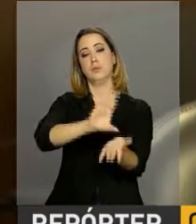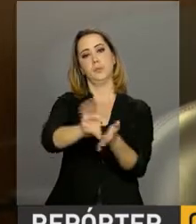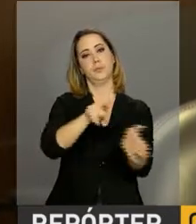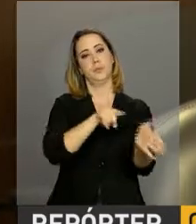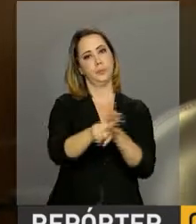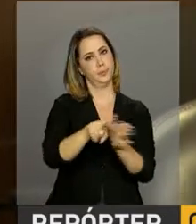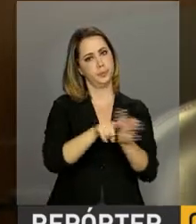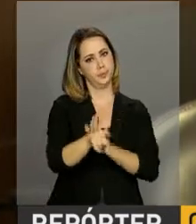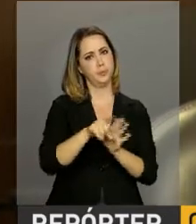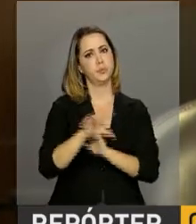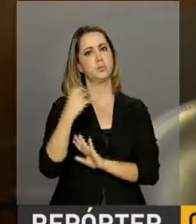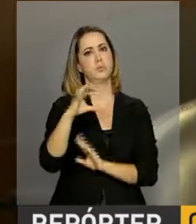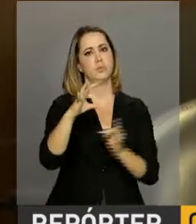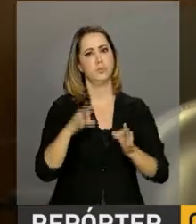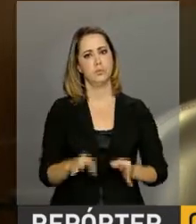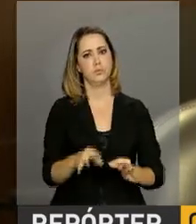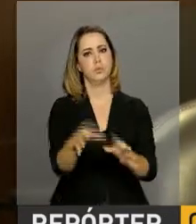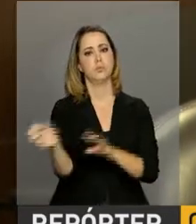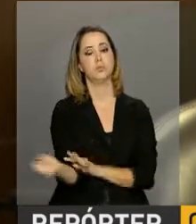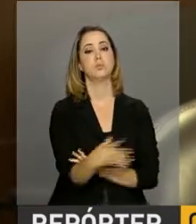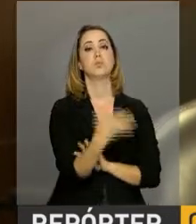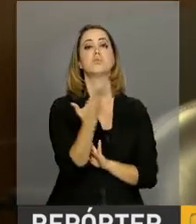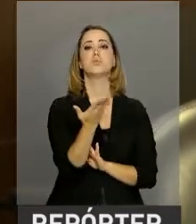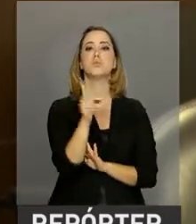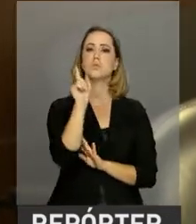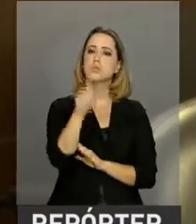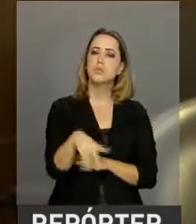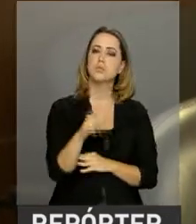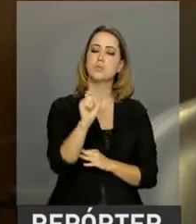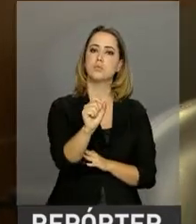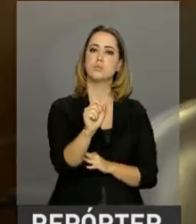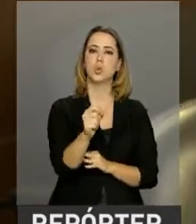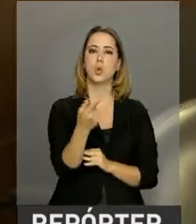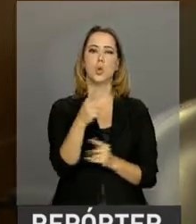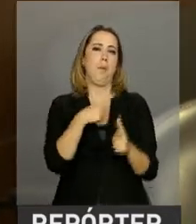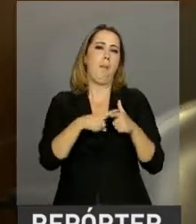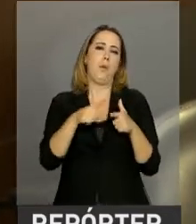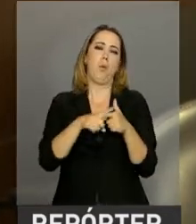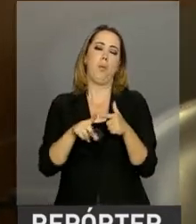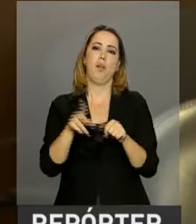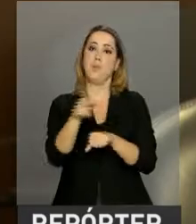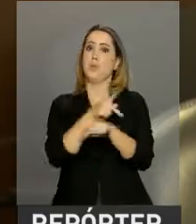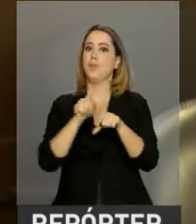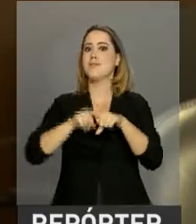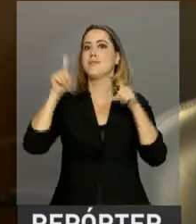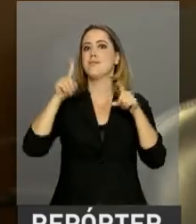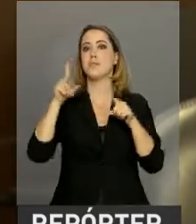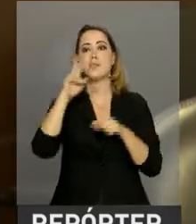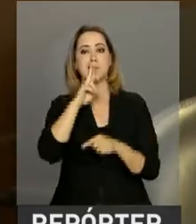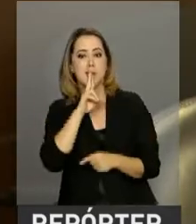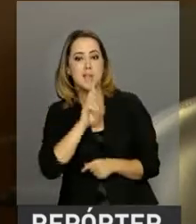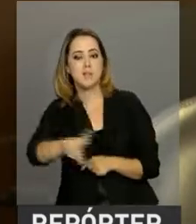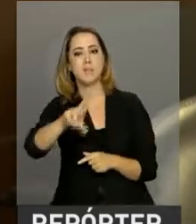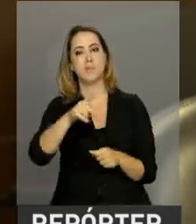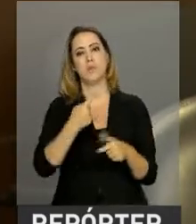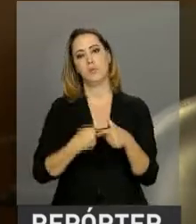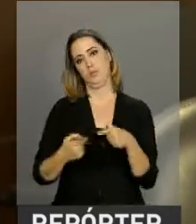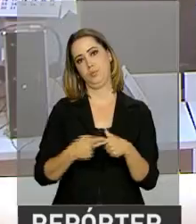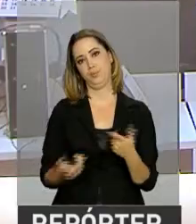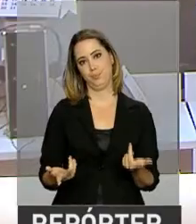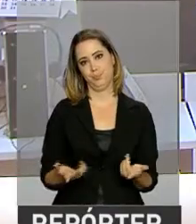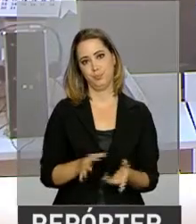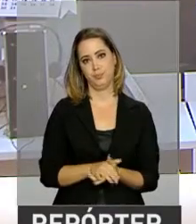científica e tecnológica na inovação que são donos não são problemas do país são soluções eles que trazem soluções